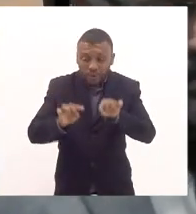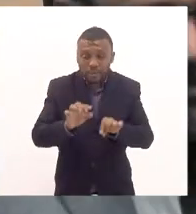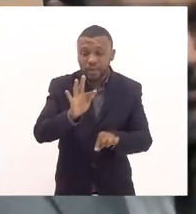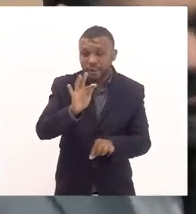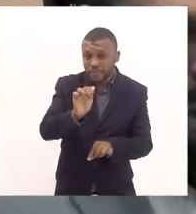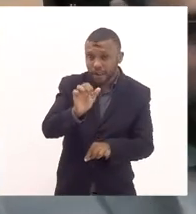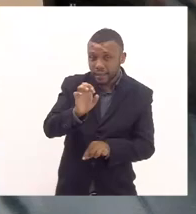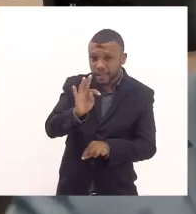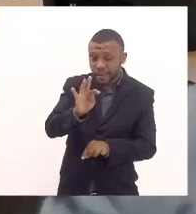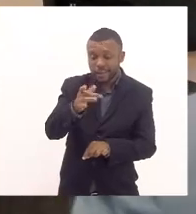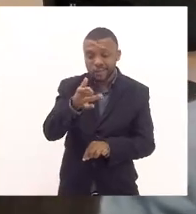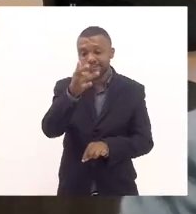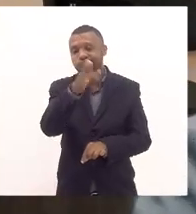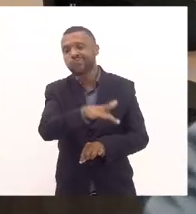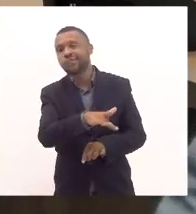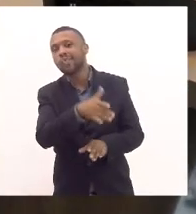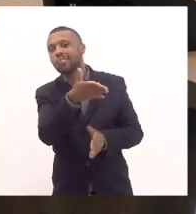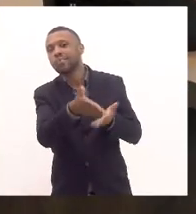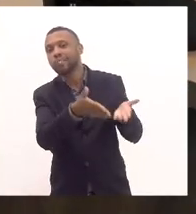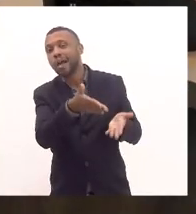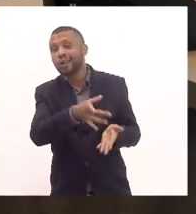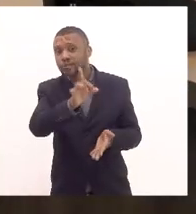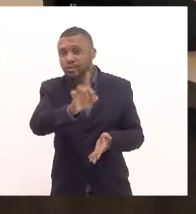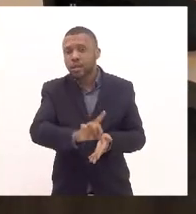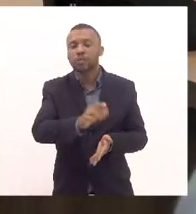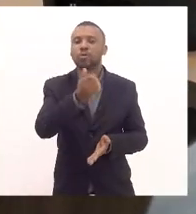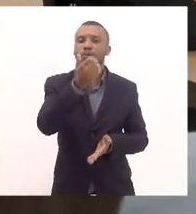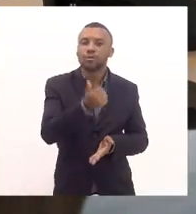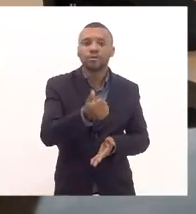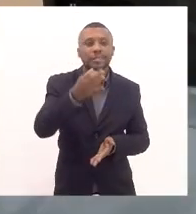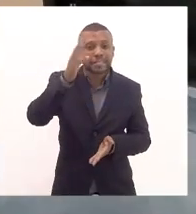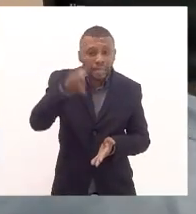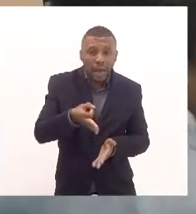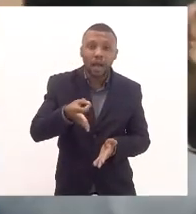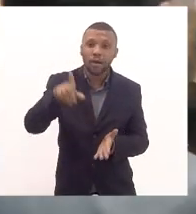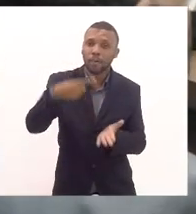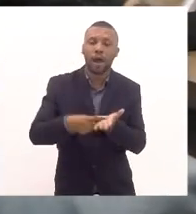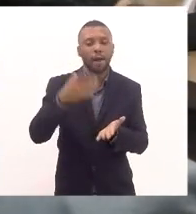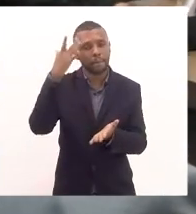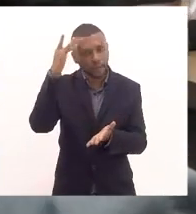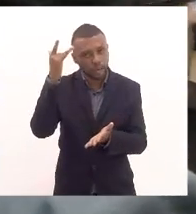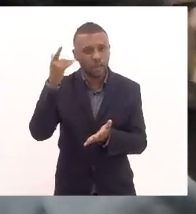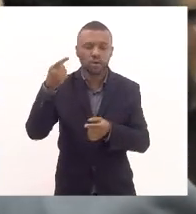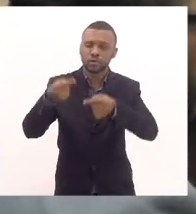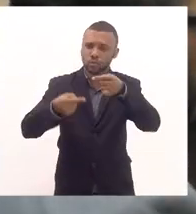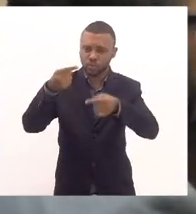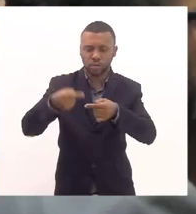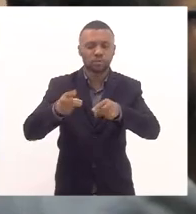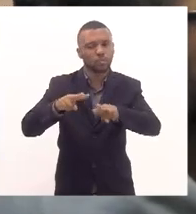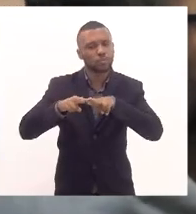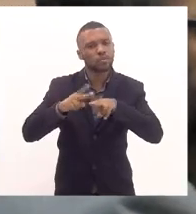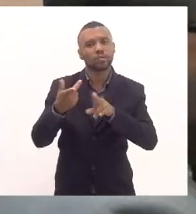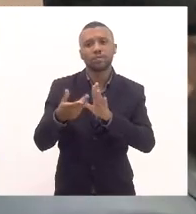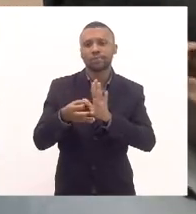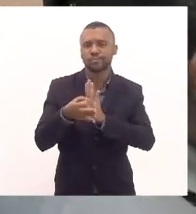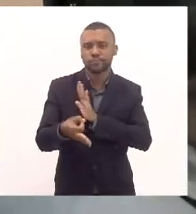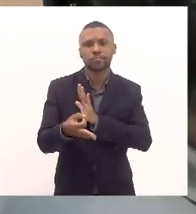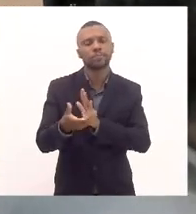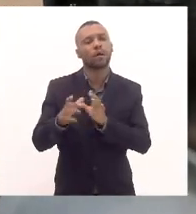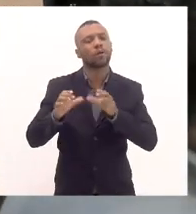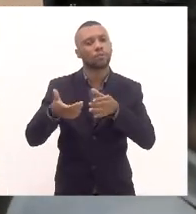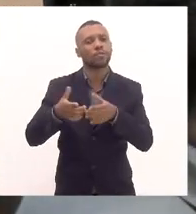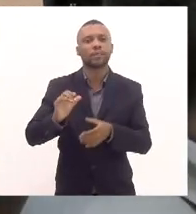tratados com patinhos feios direito a auxílio-alimentação já amanhã que em plenário portanto parecer na comissão de ciência e tecnologia